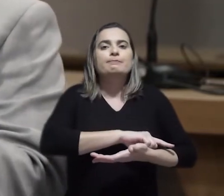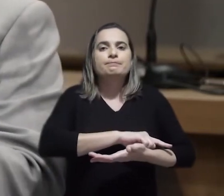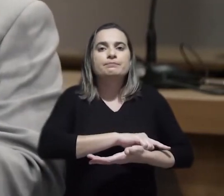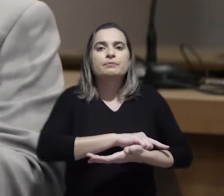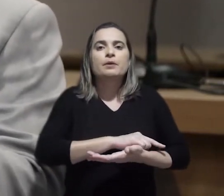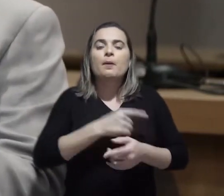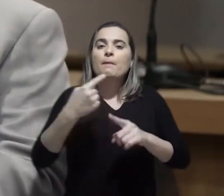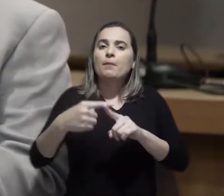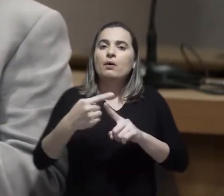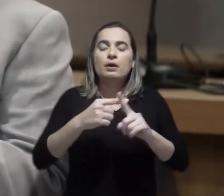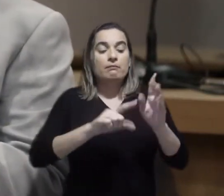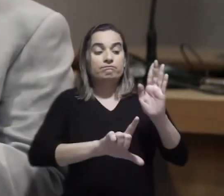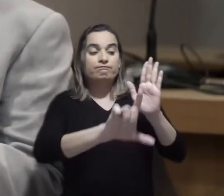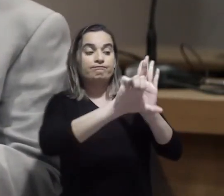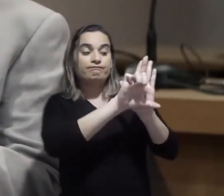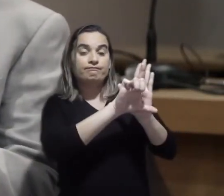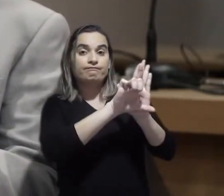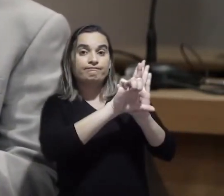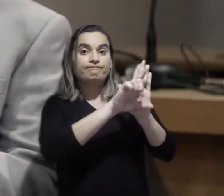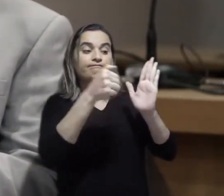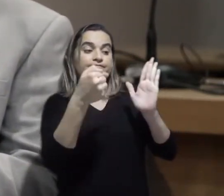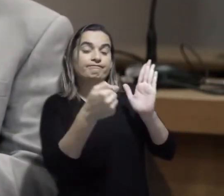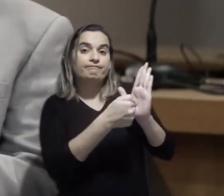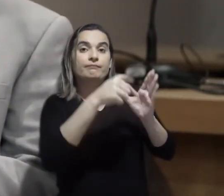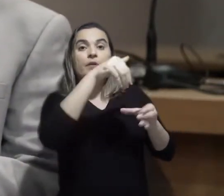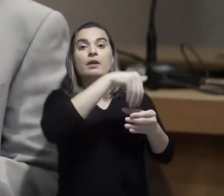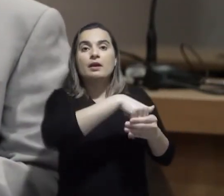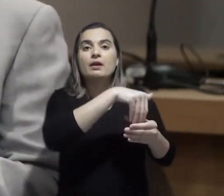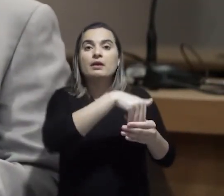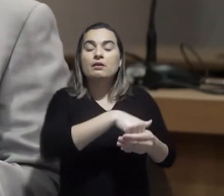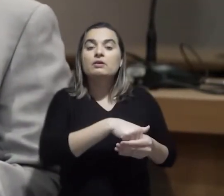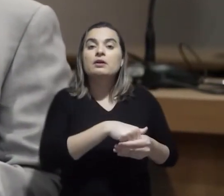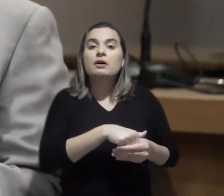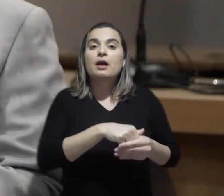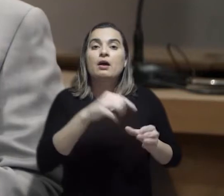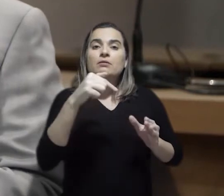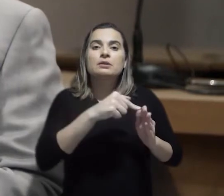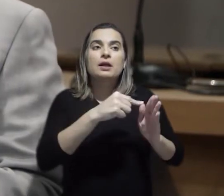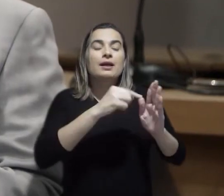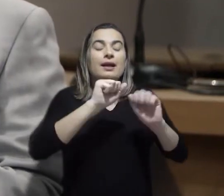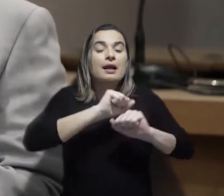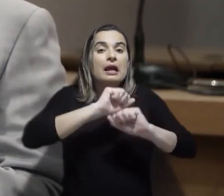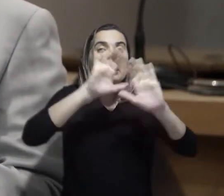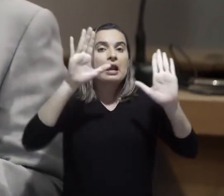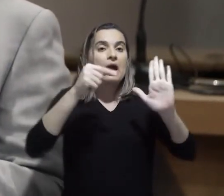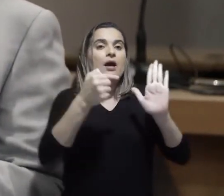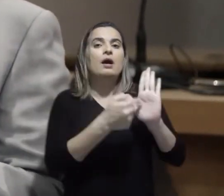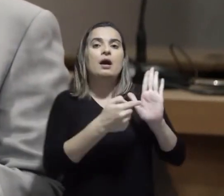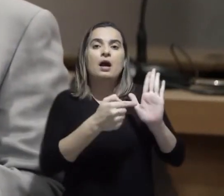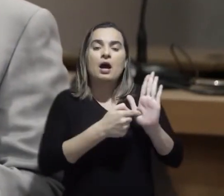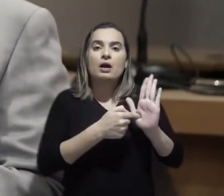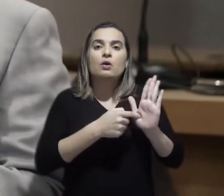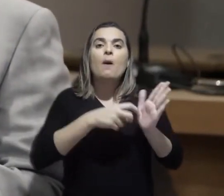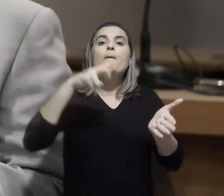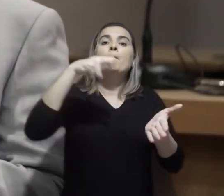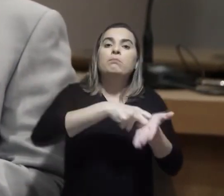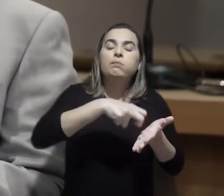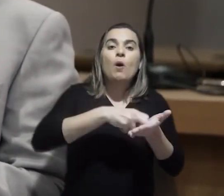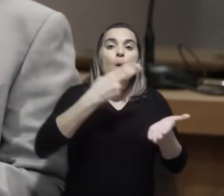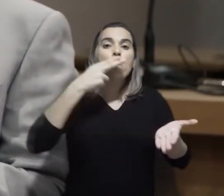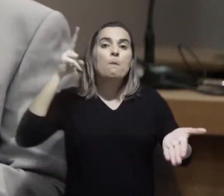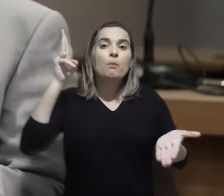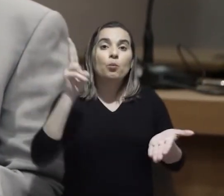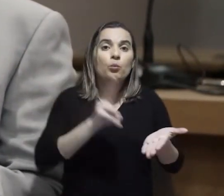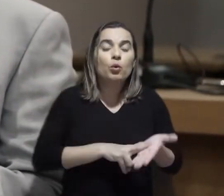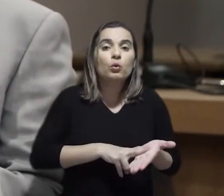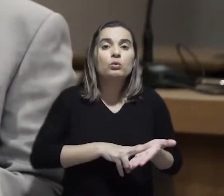da lei eleitoral, também se encontra sujeito à punição, que é uma punição de multa, aquele